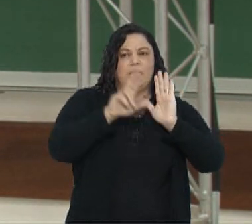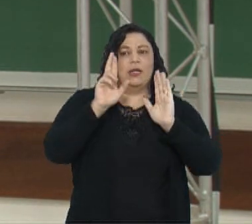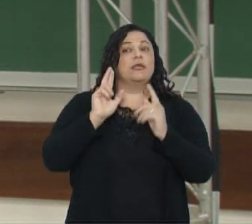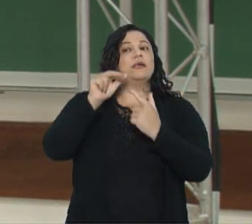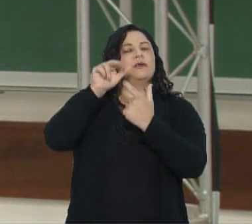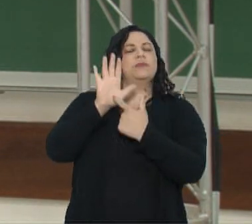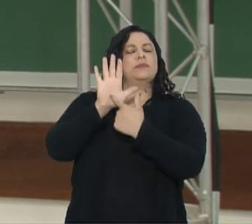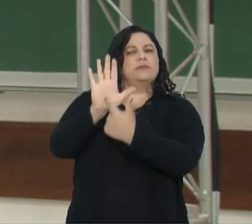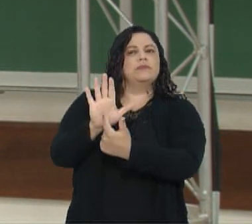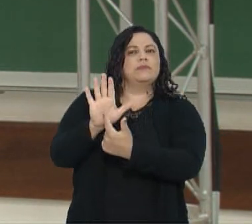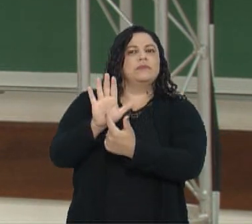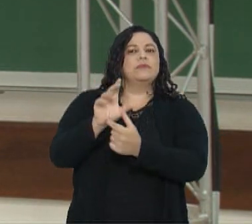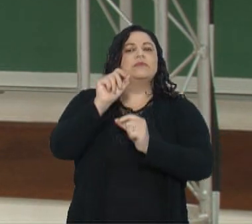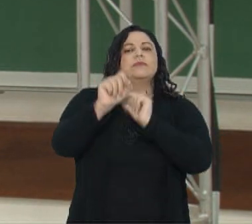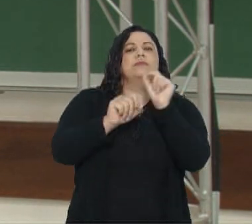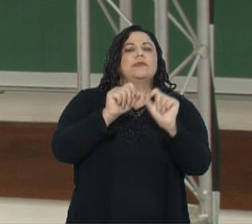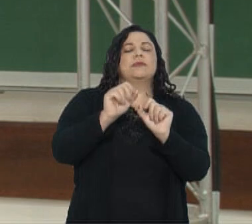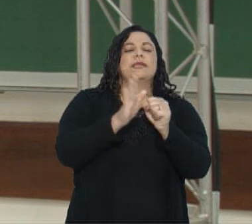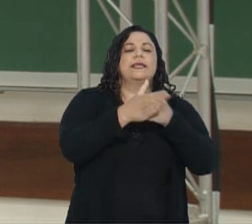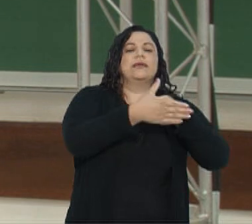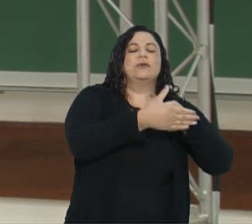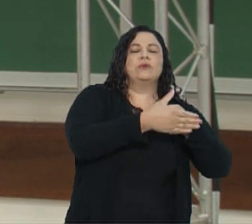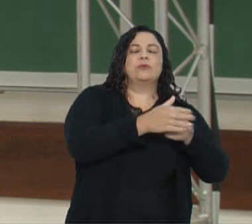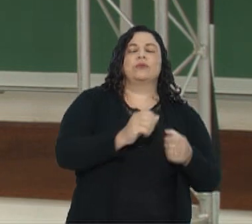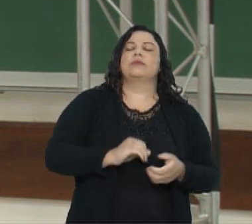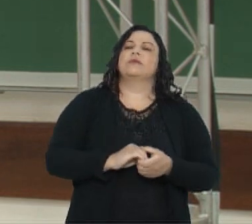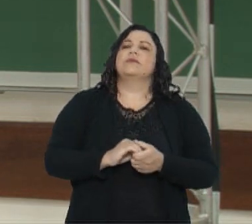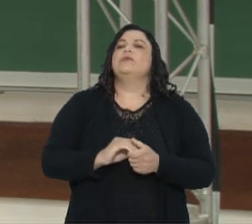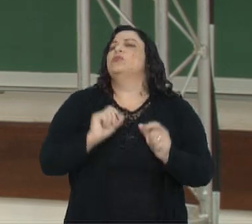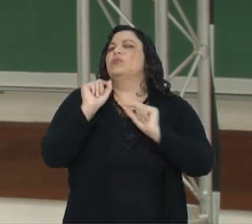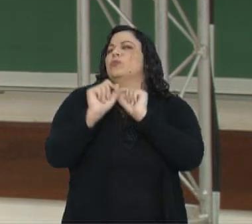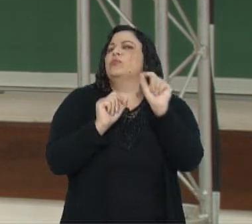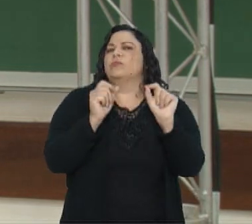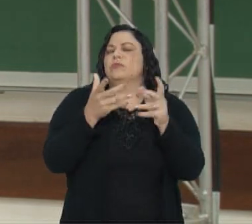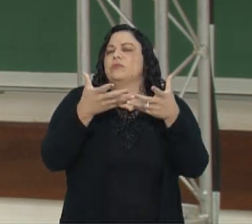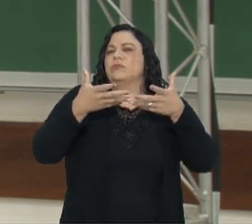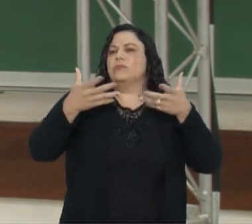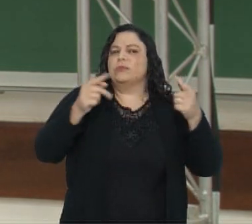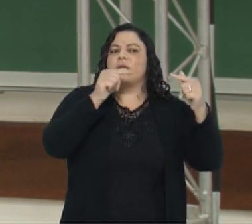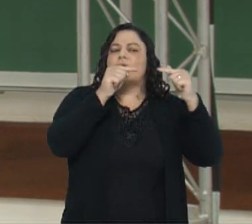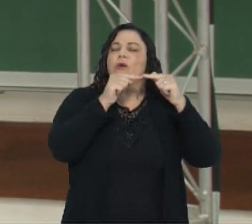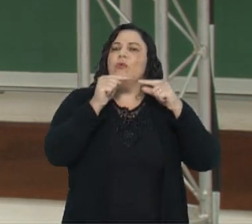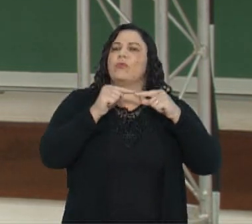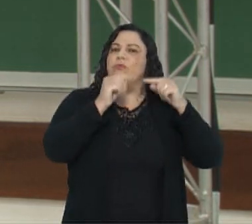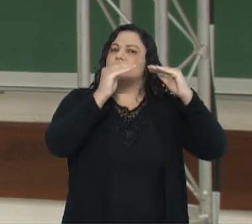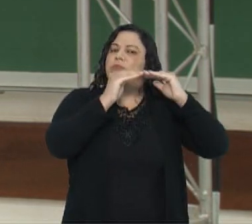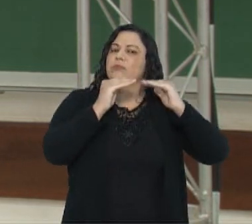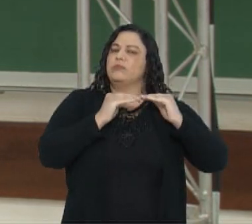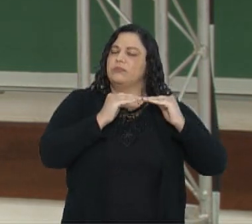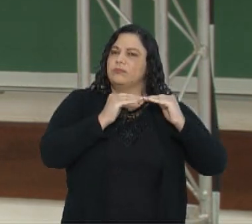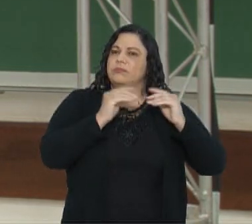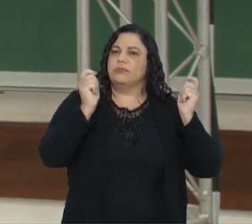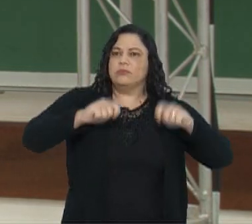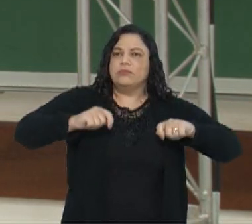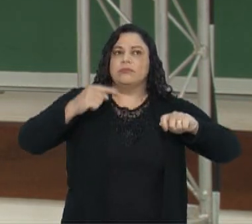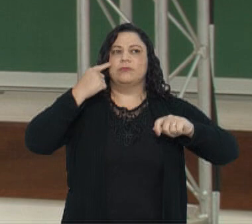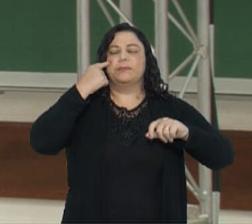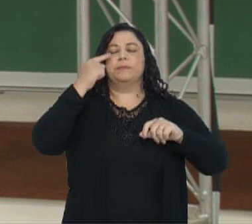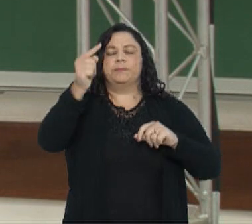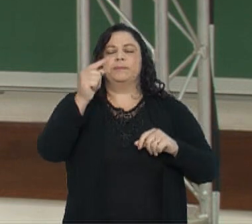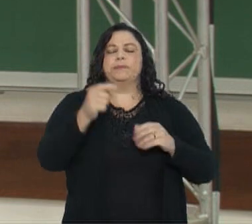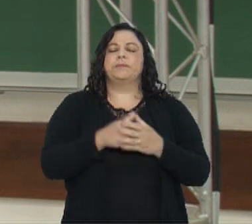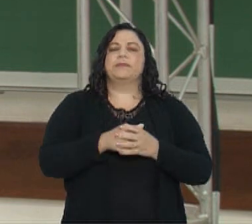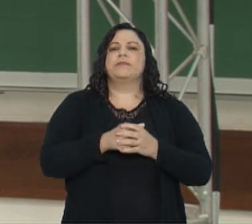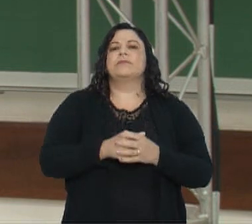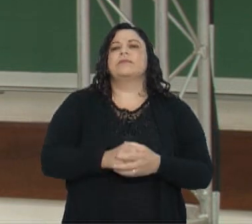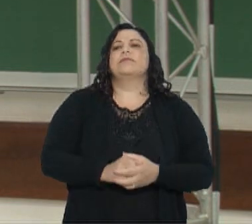nosso sujeito. Uma das situações é o quê? A concordância, que nós vamos verificar logo a